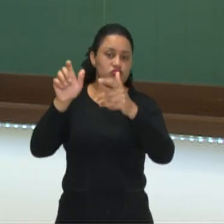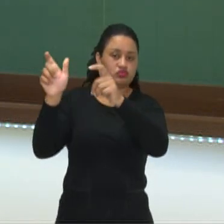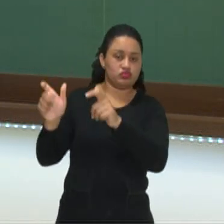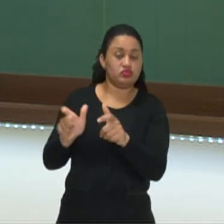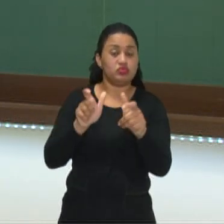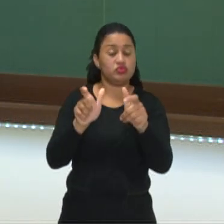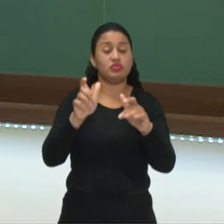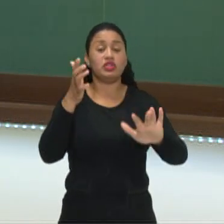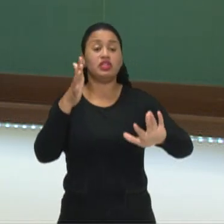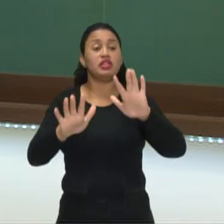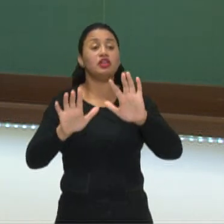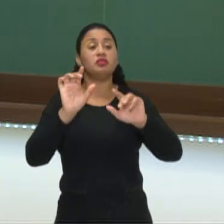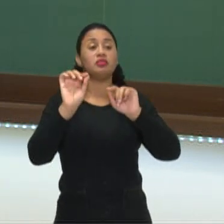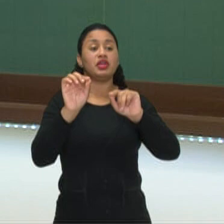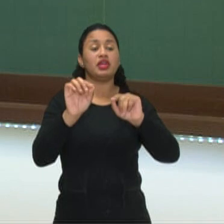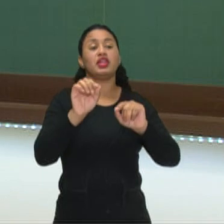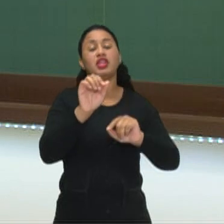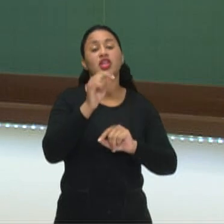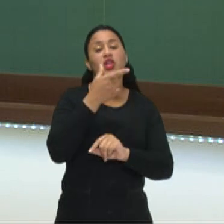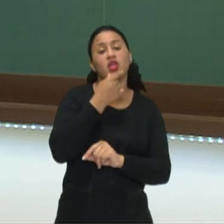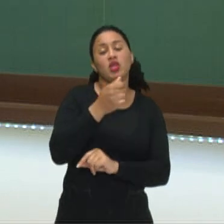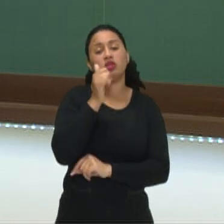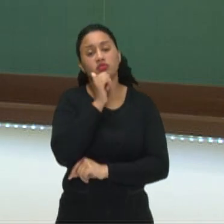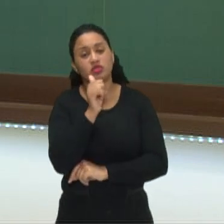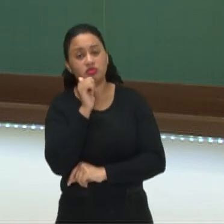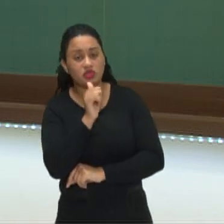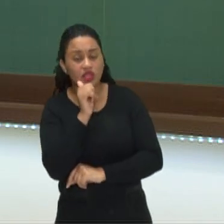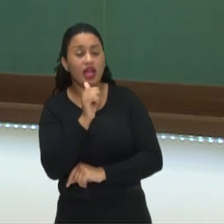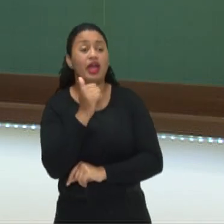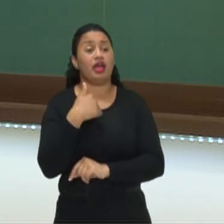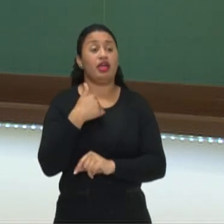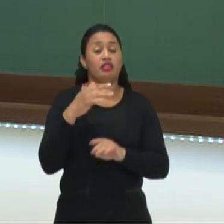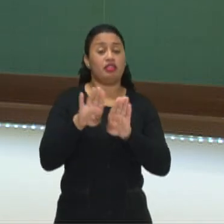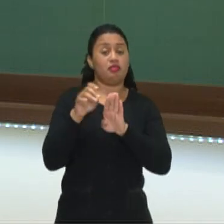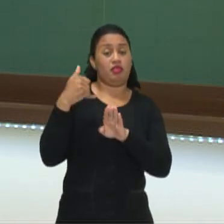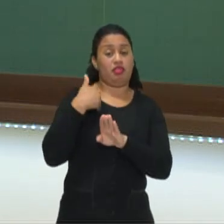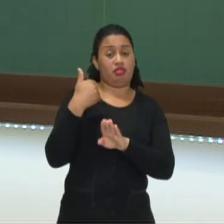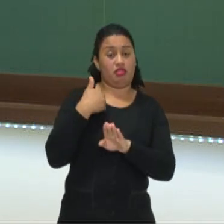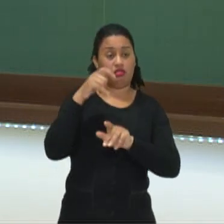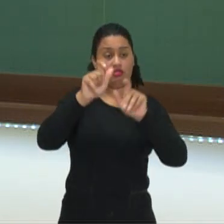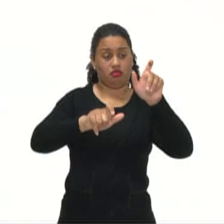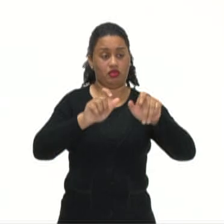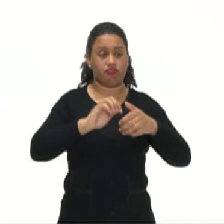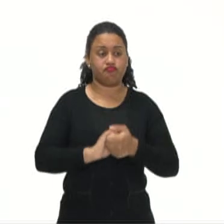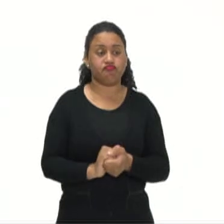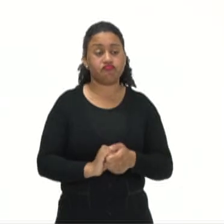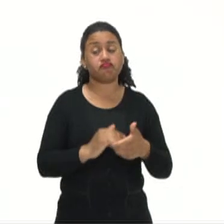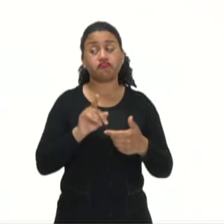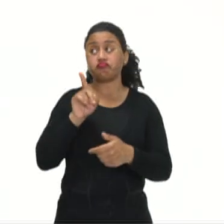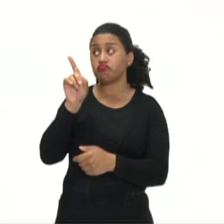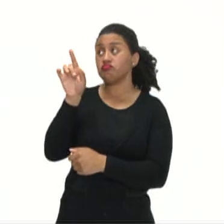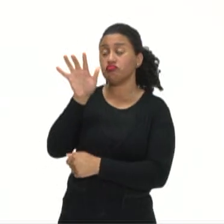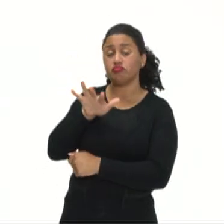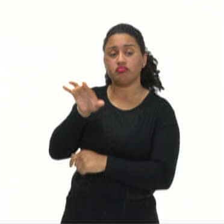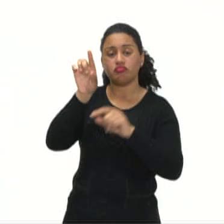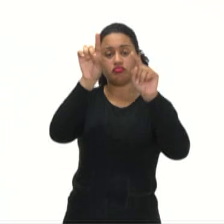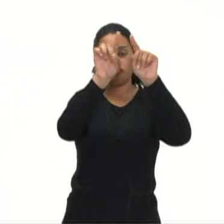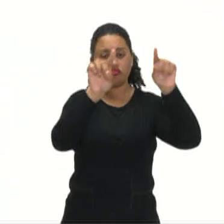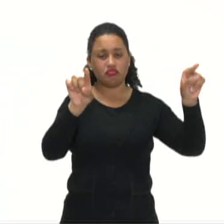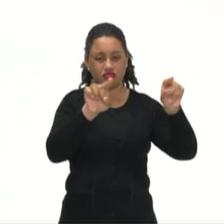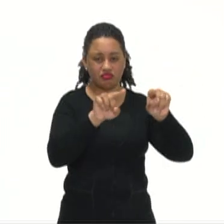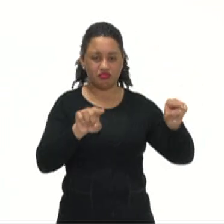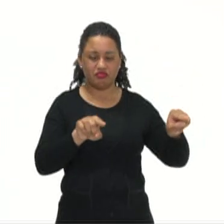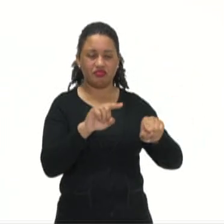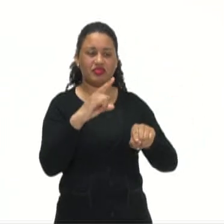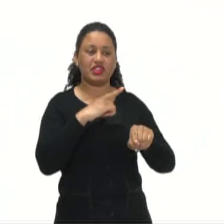lugar, de acordo com o sexo da pessoa e a idade da pessoa. Nesse caso aqui, essa pirâmide